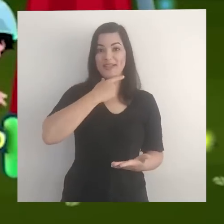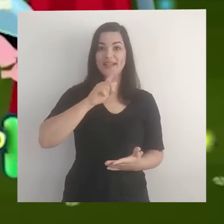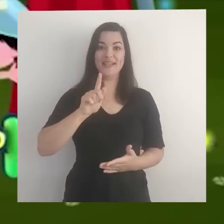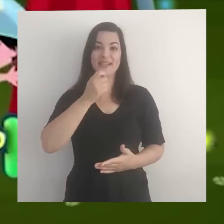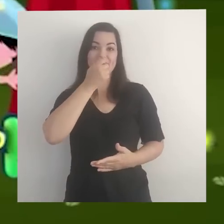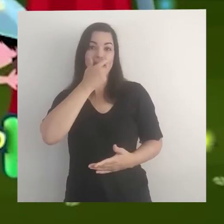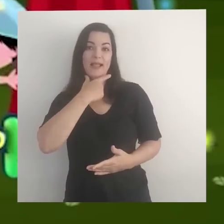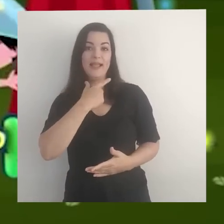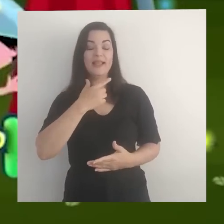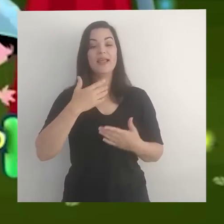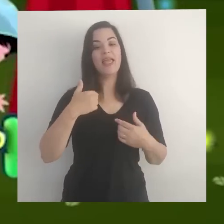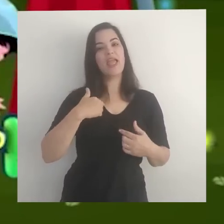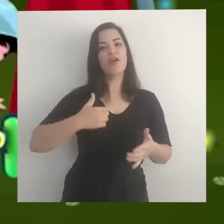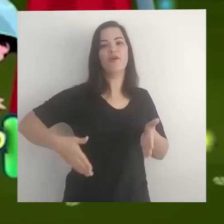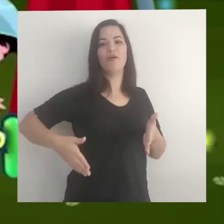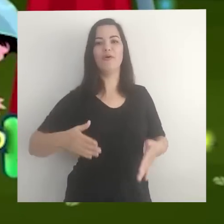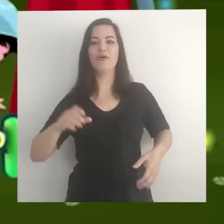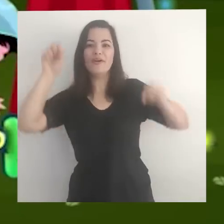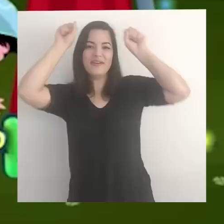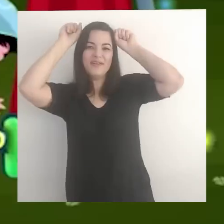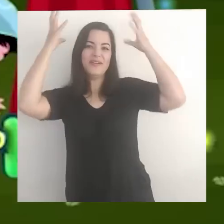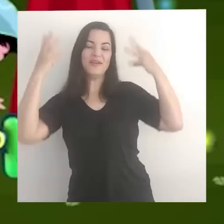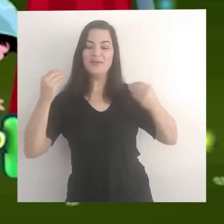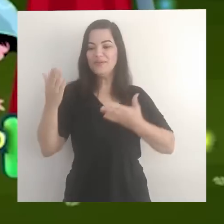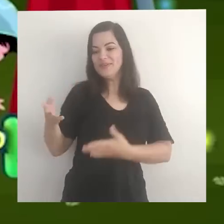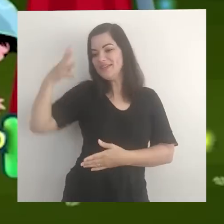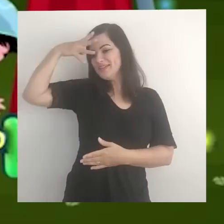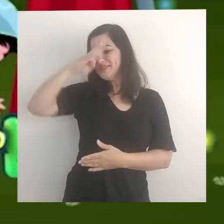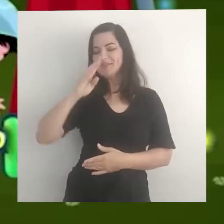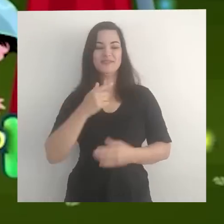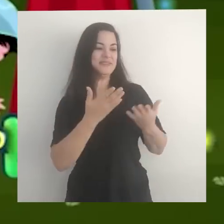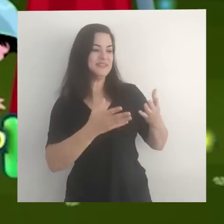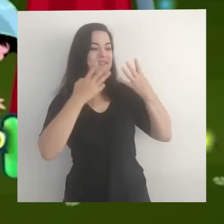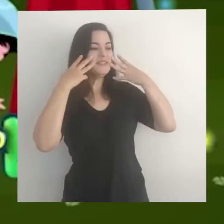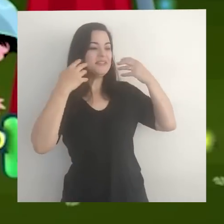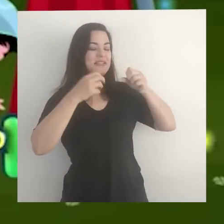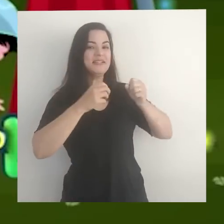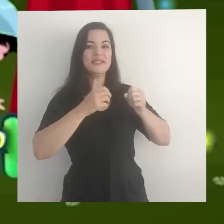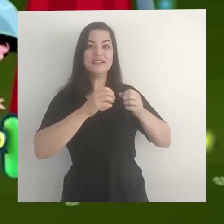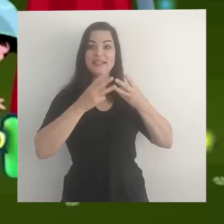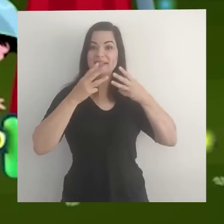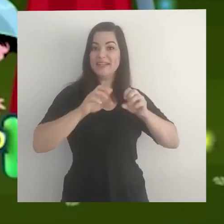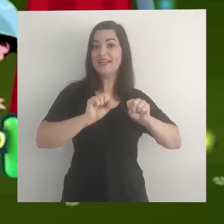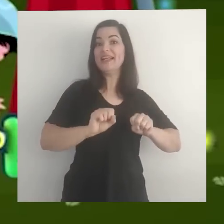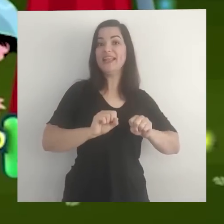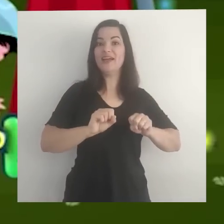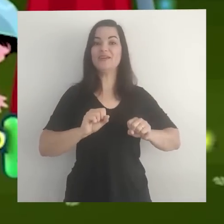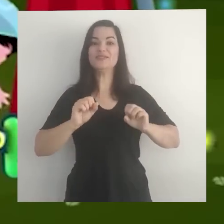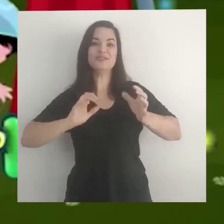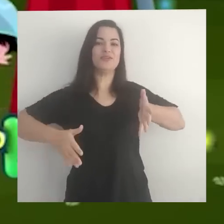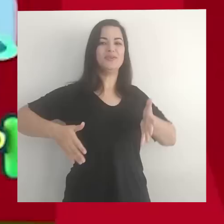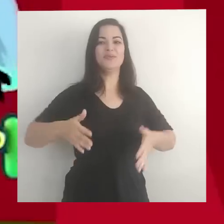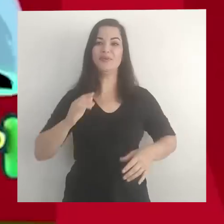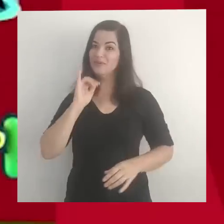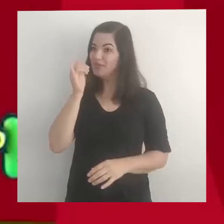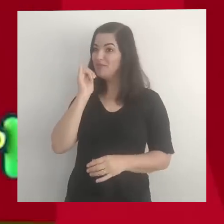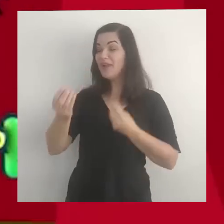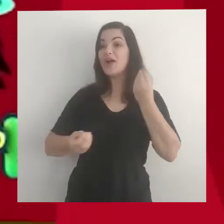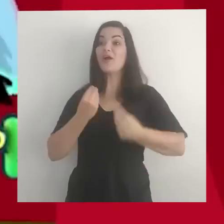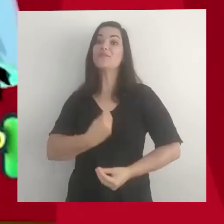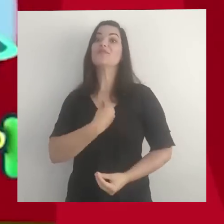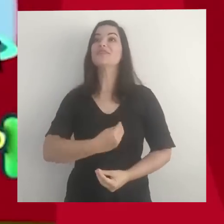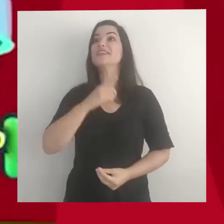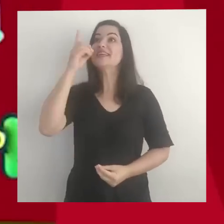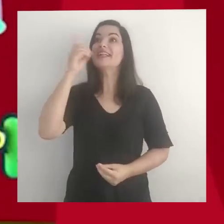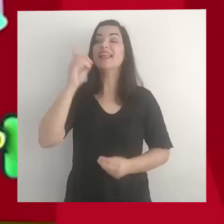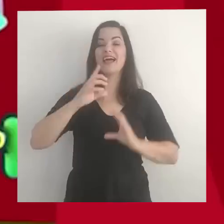esses são o robô Júpiter e o robô Cláudio. Eu vou contar pra vocês como é a vida em Marte. Fala da nossa